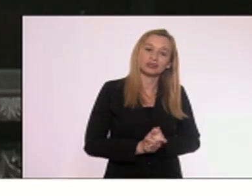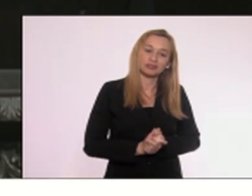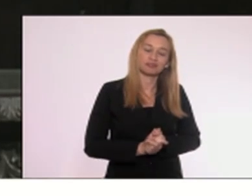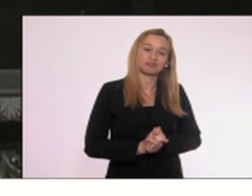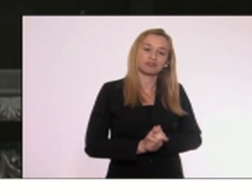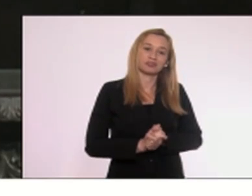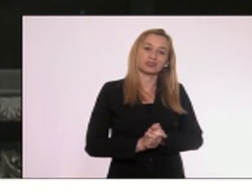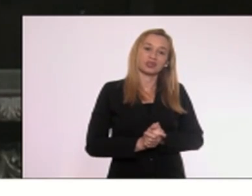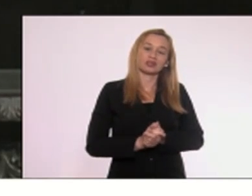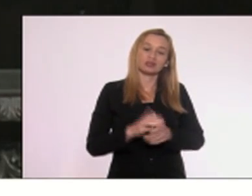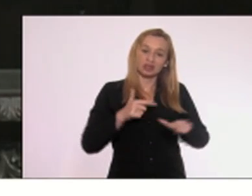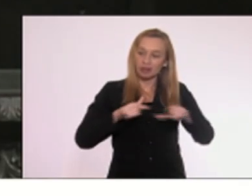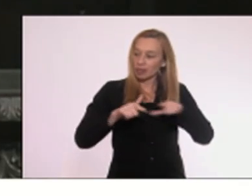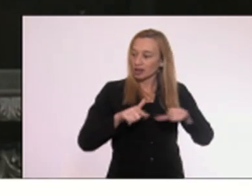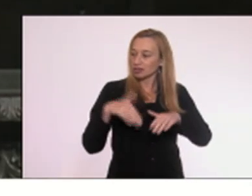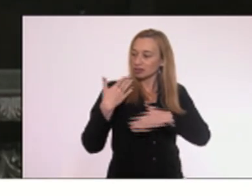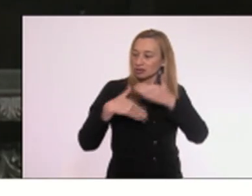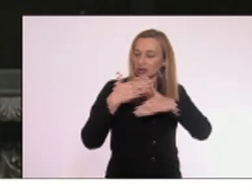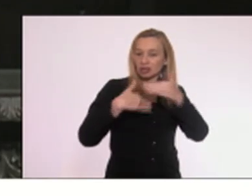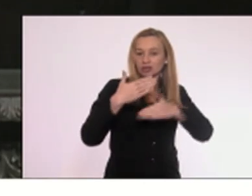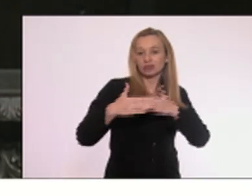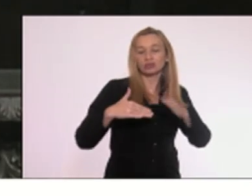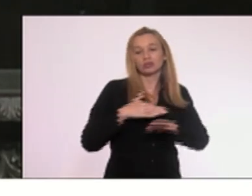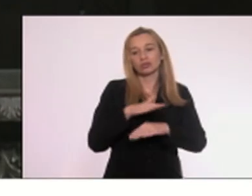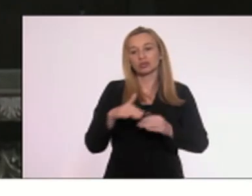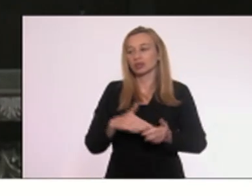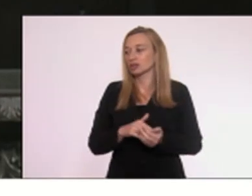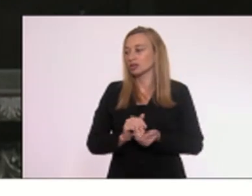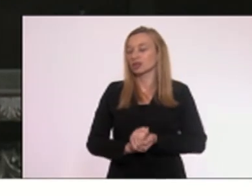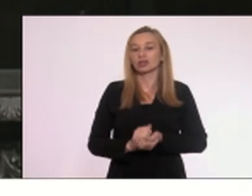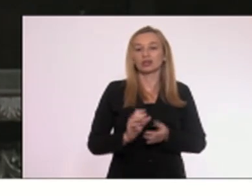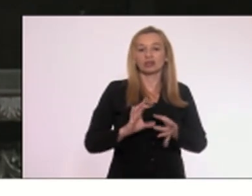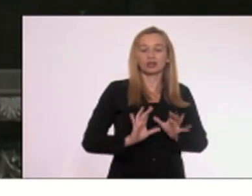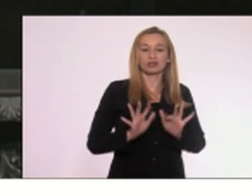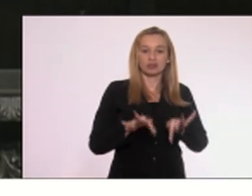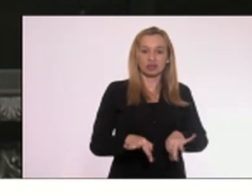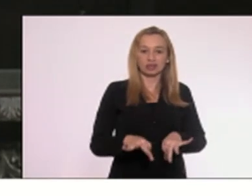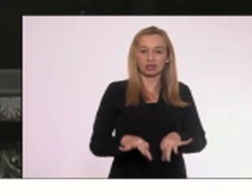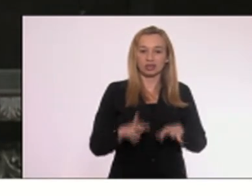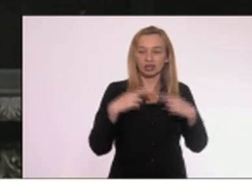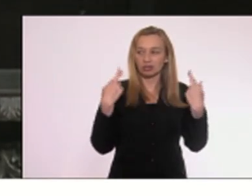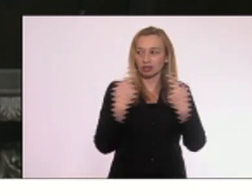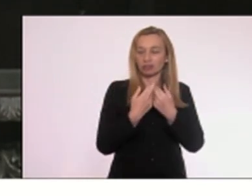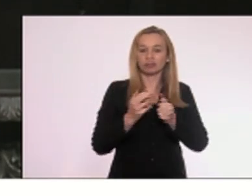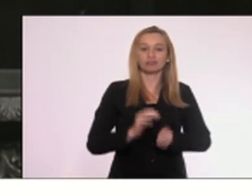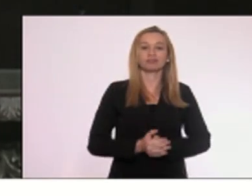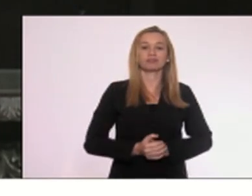vêm fazendo ao longo de todo esse tempo. Está encerrada a presente sessão.